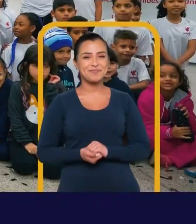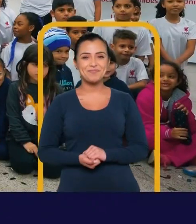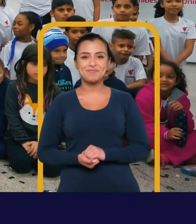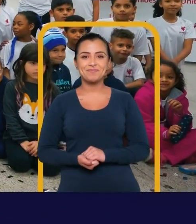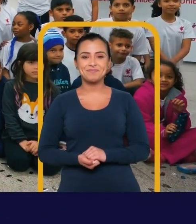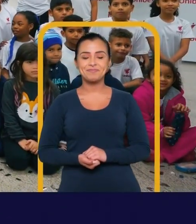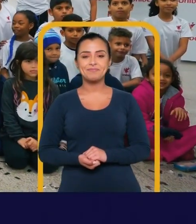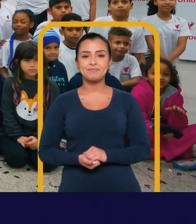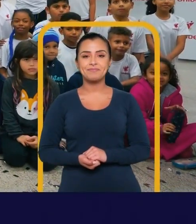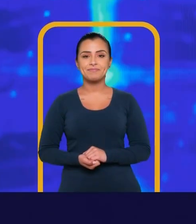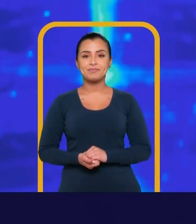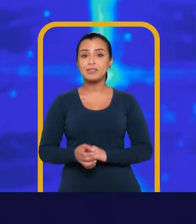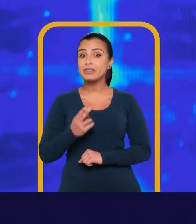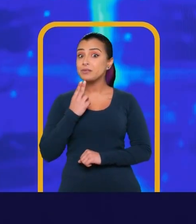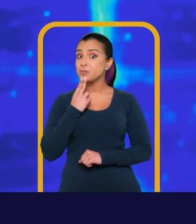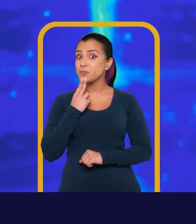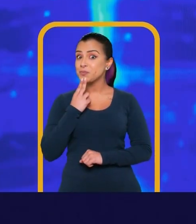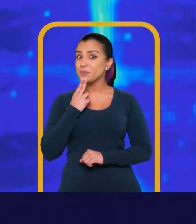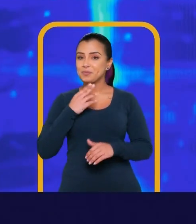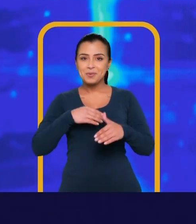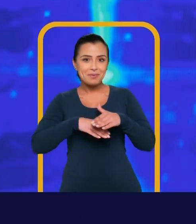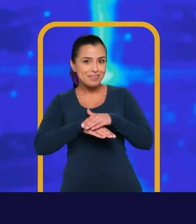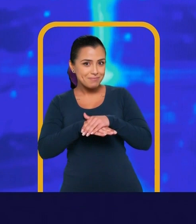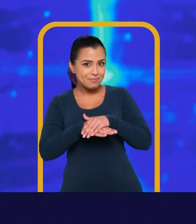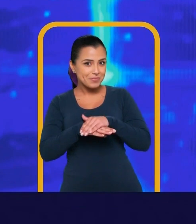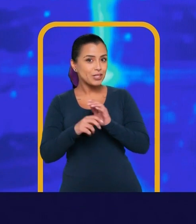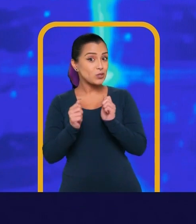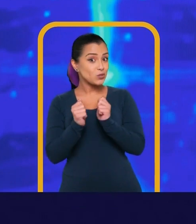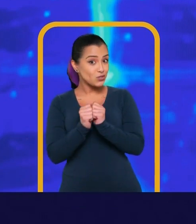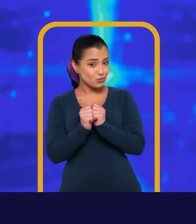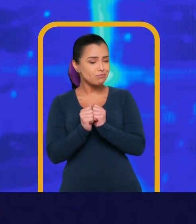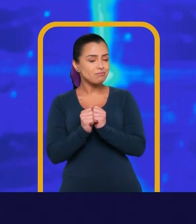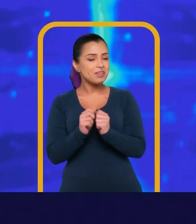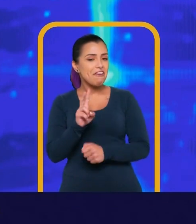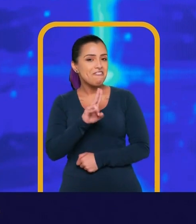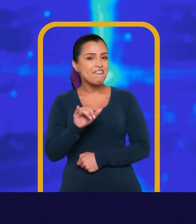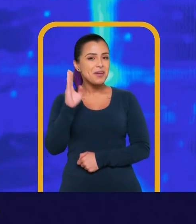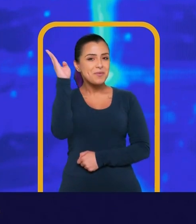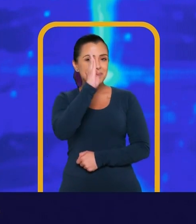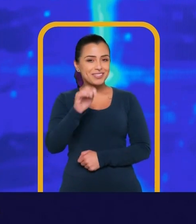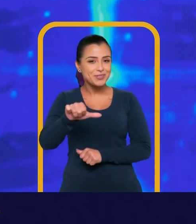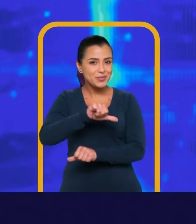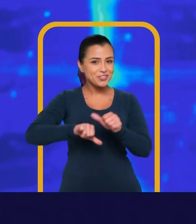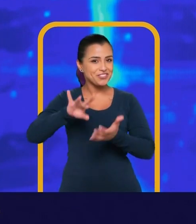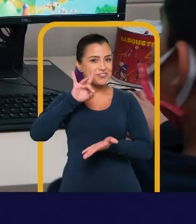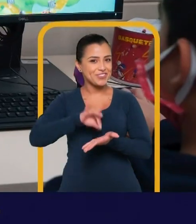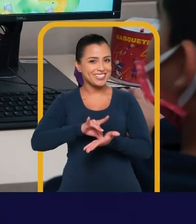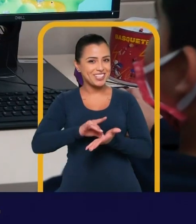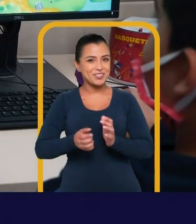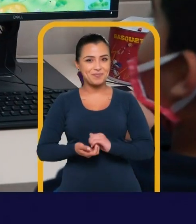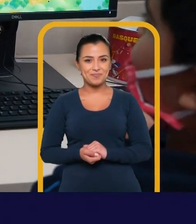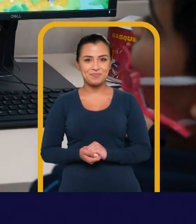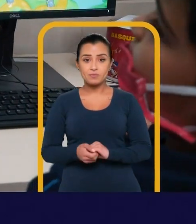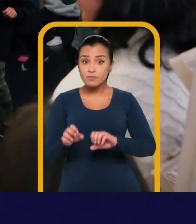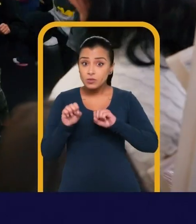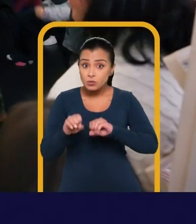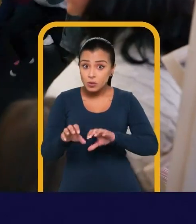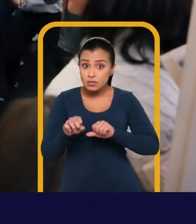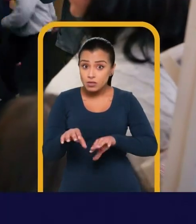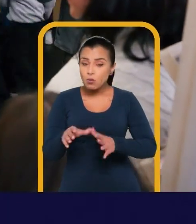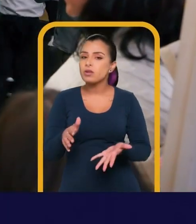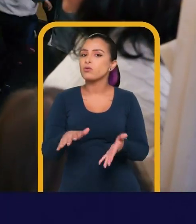amor. Simone e Mara, juntas, nós vamos reconstruir o Brasil de verdade.